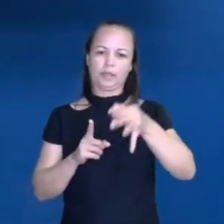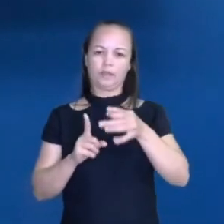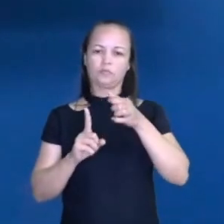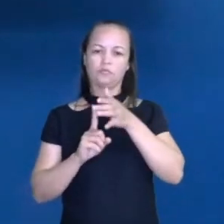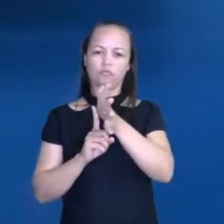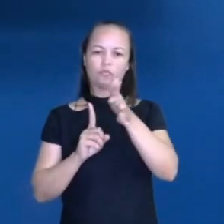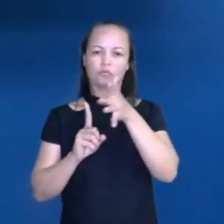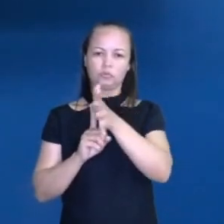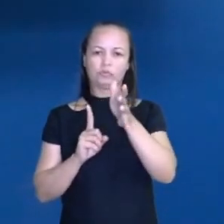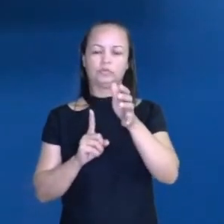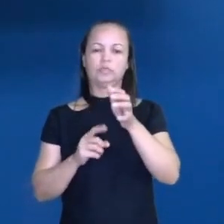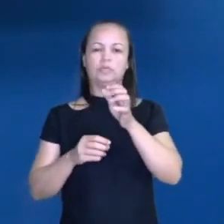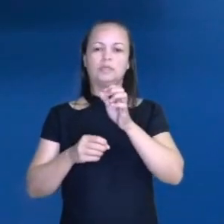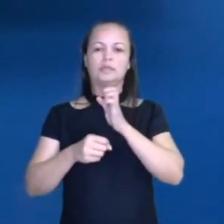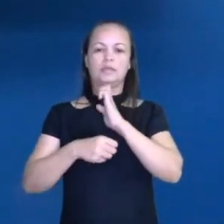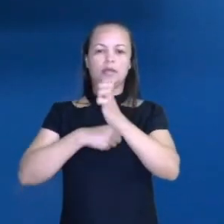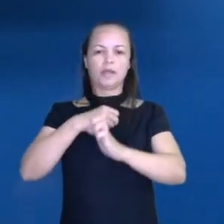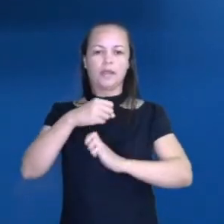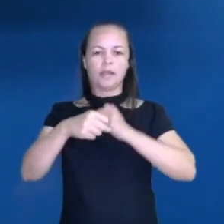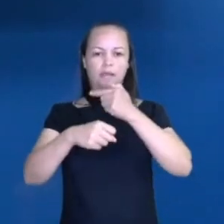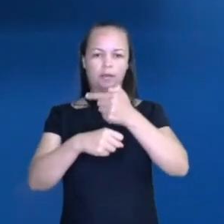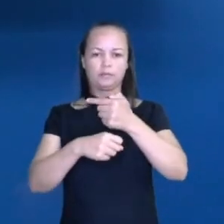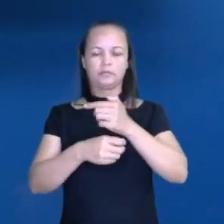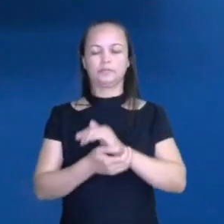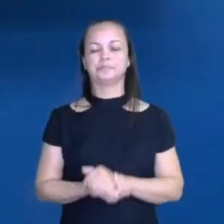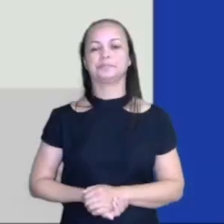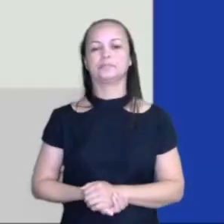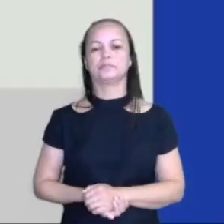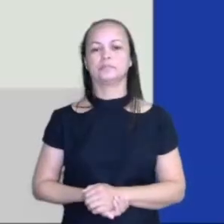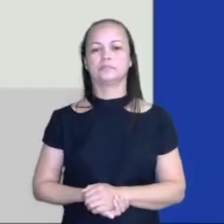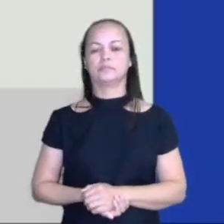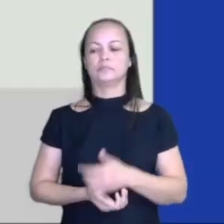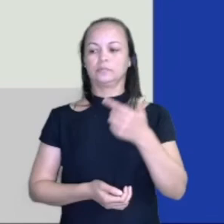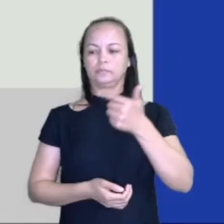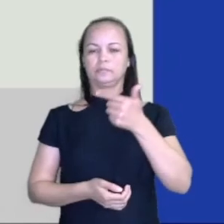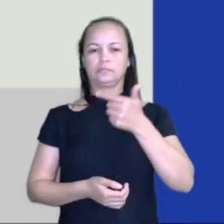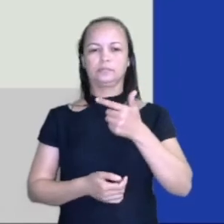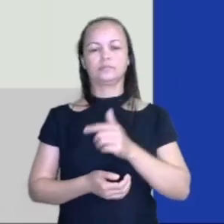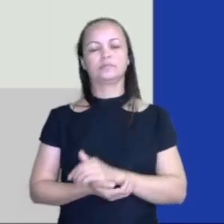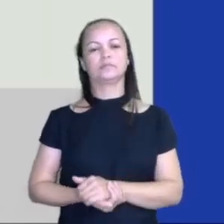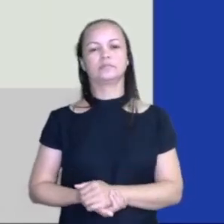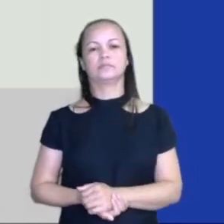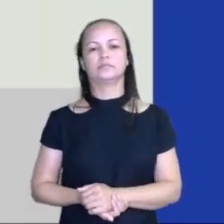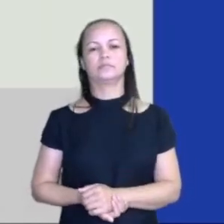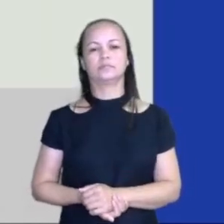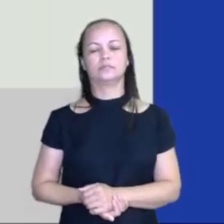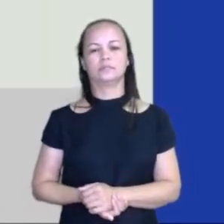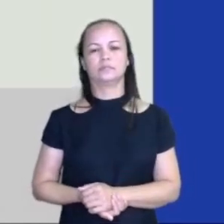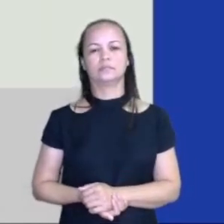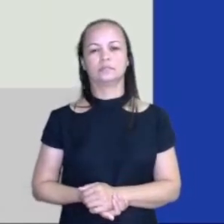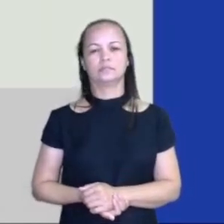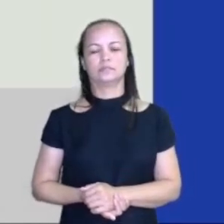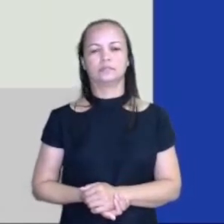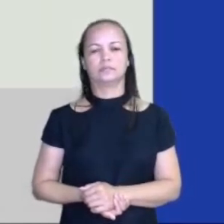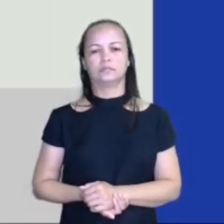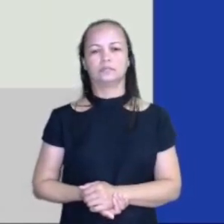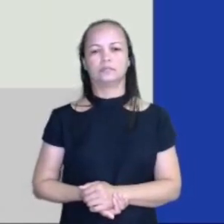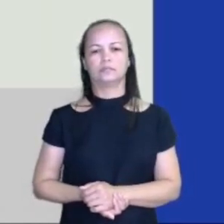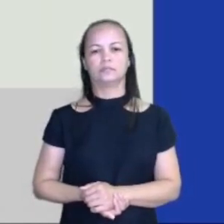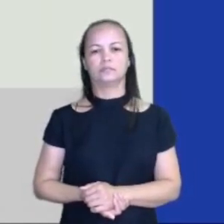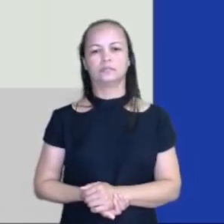quem comprar mais uma depois cheguei aí beleza a segunda questão aí no